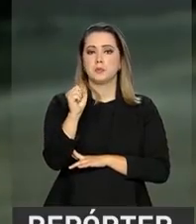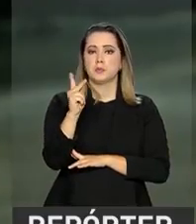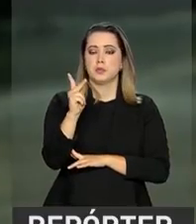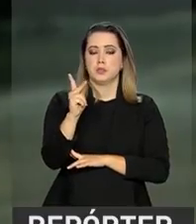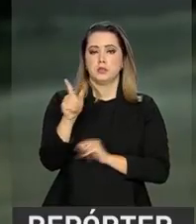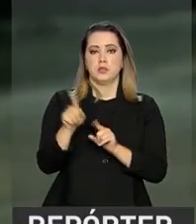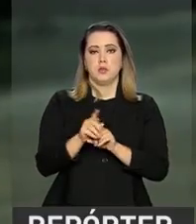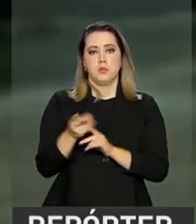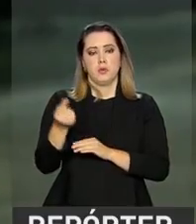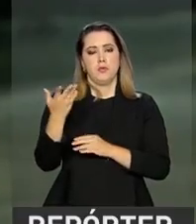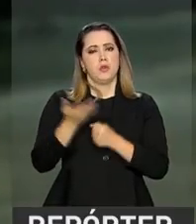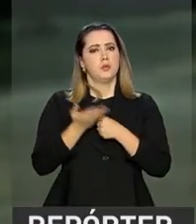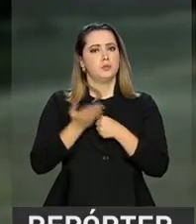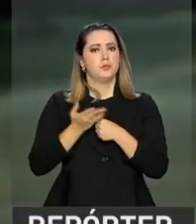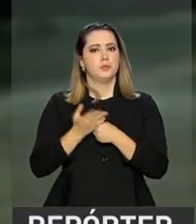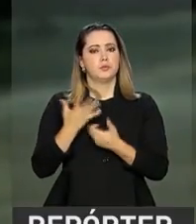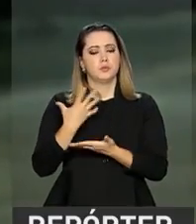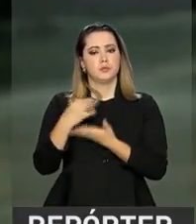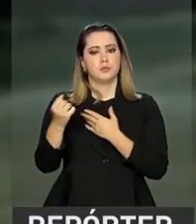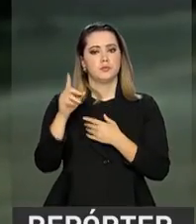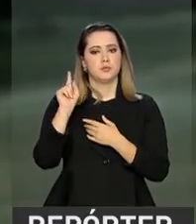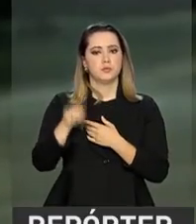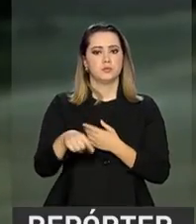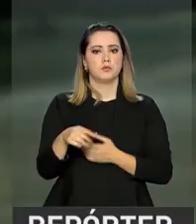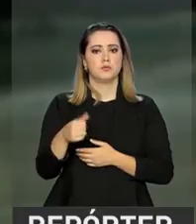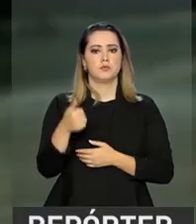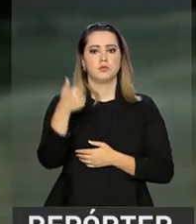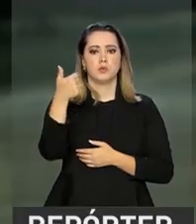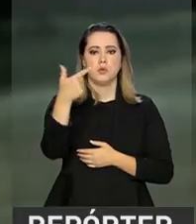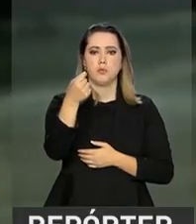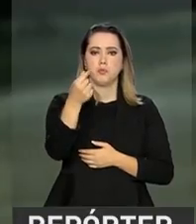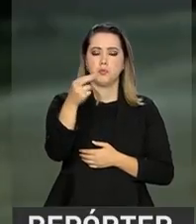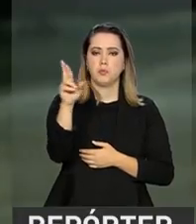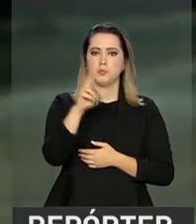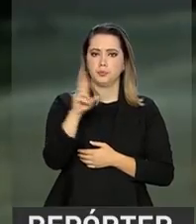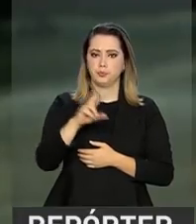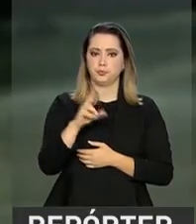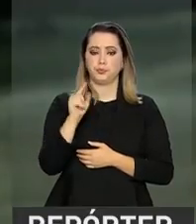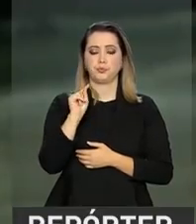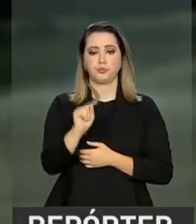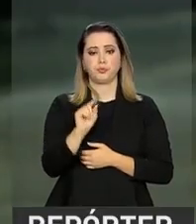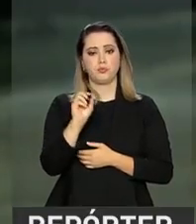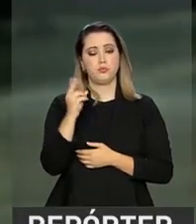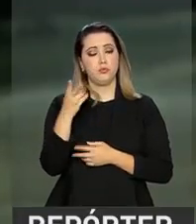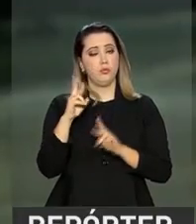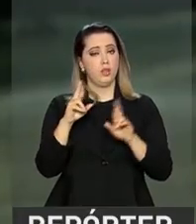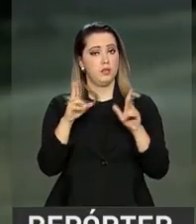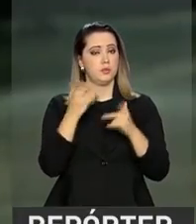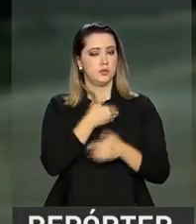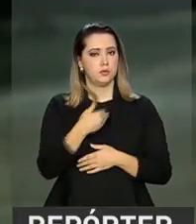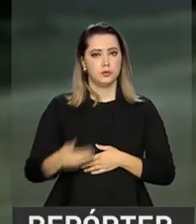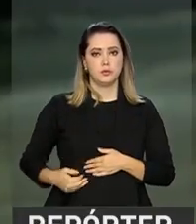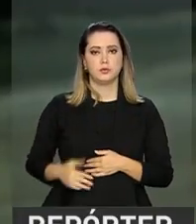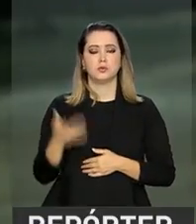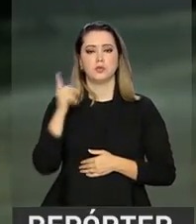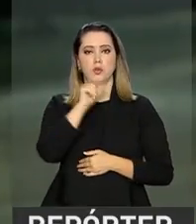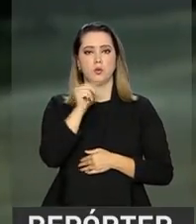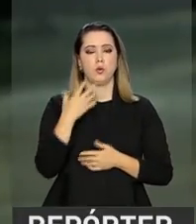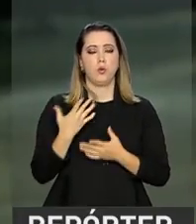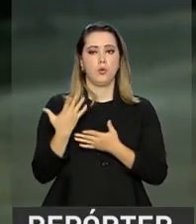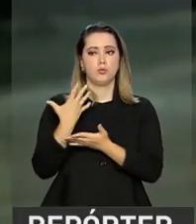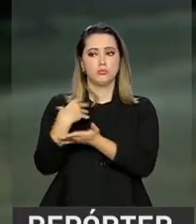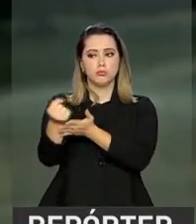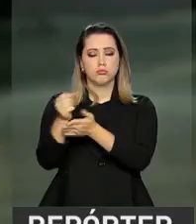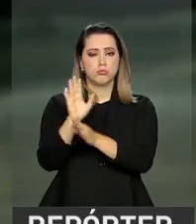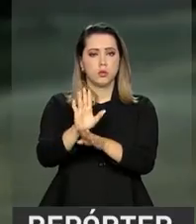que ficará disponível para o saque é de 1.200 reais a expectativa do governo é alcançar com a